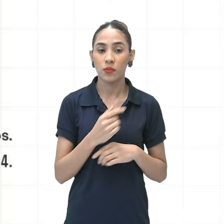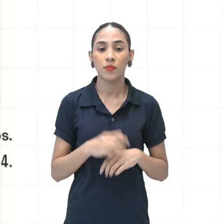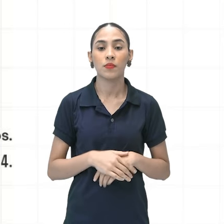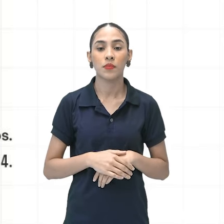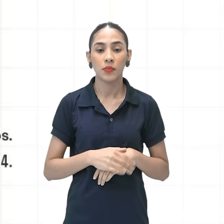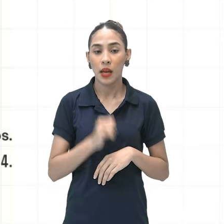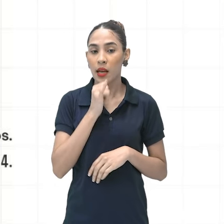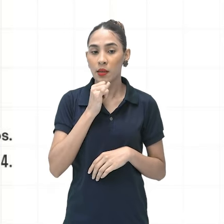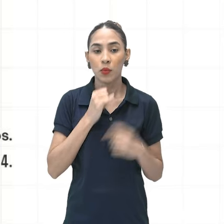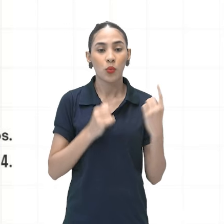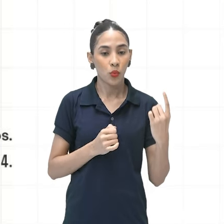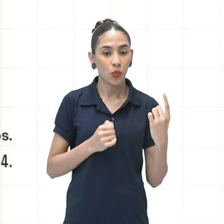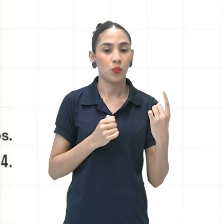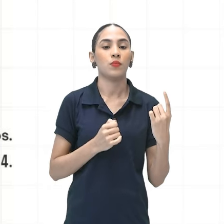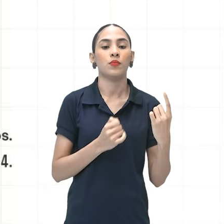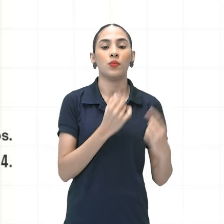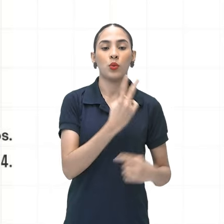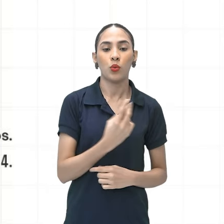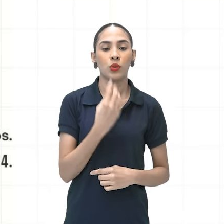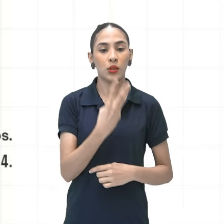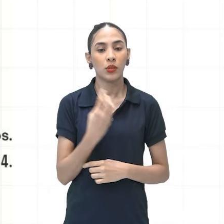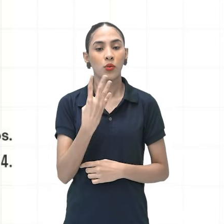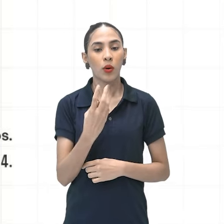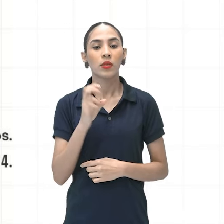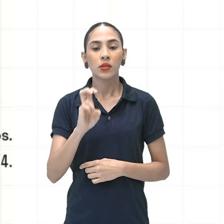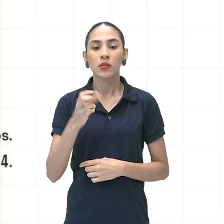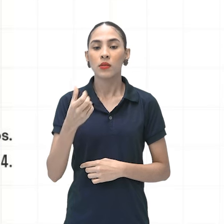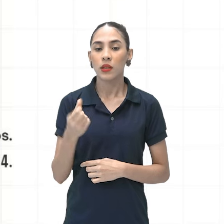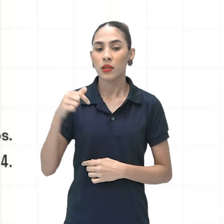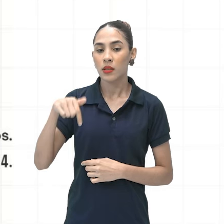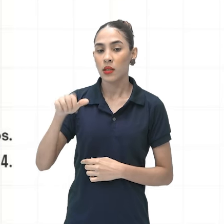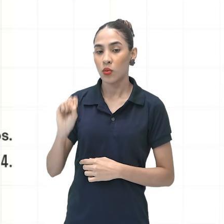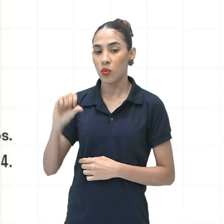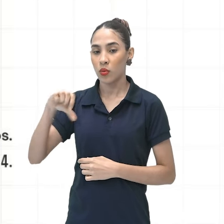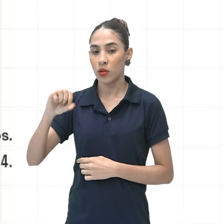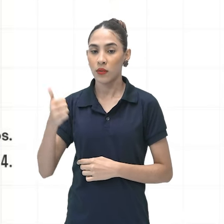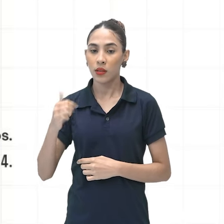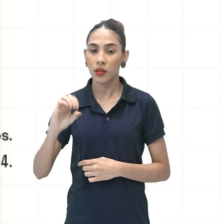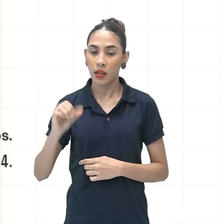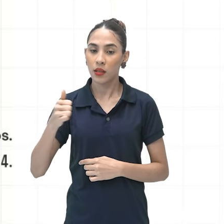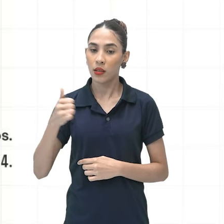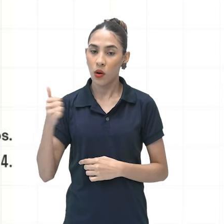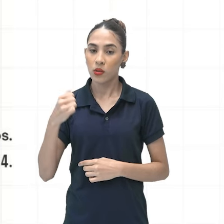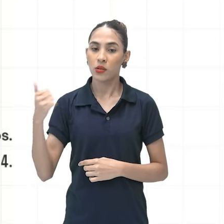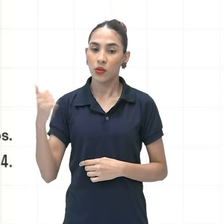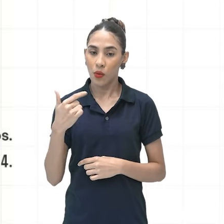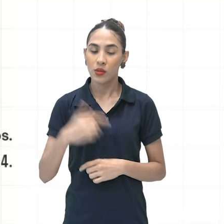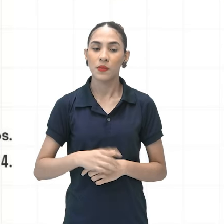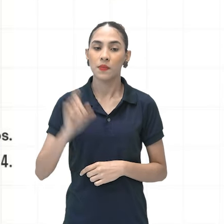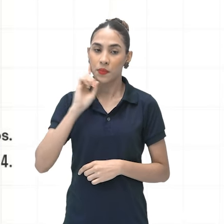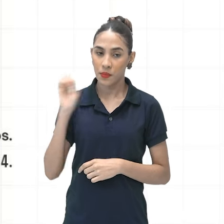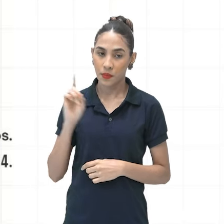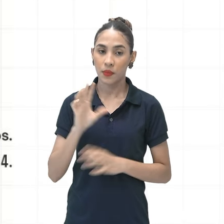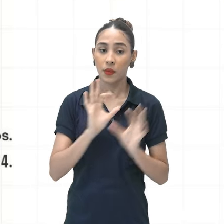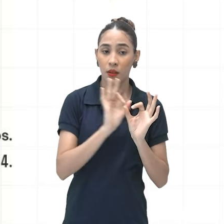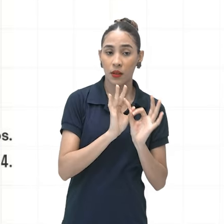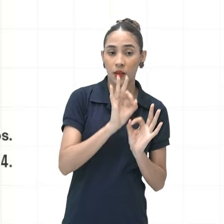eles estão numerados aqui de 1 até 12. No eixo vertical, nós temos